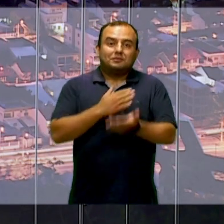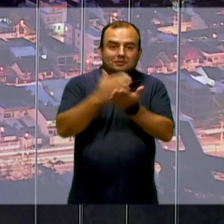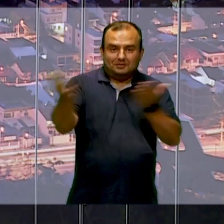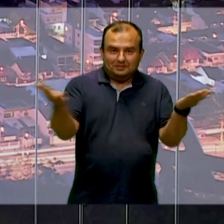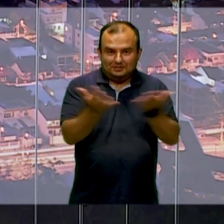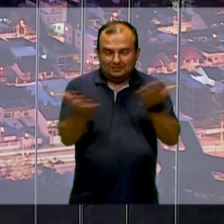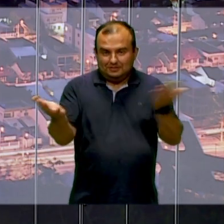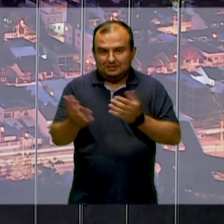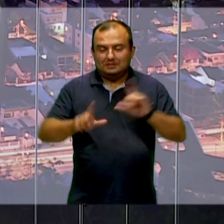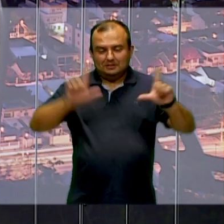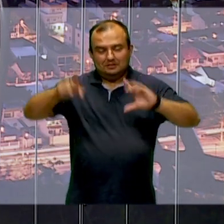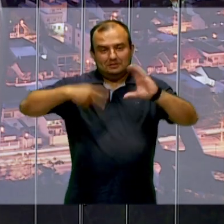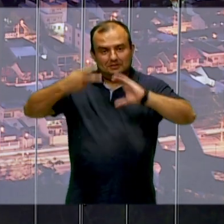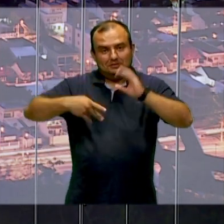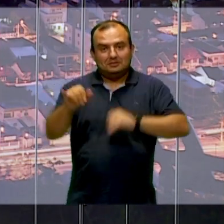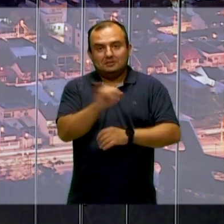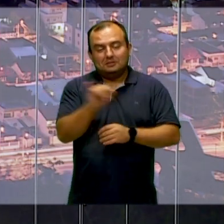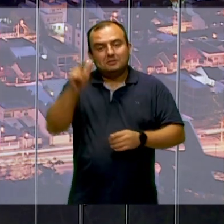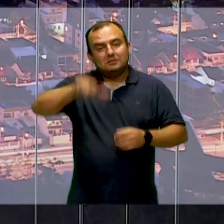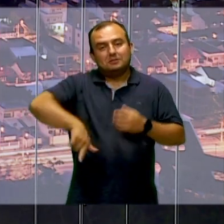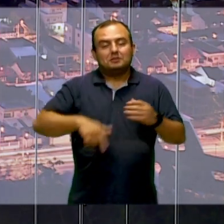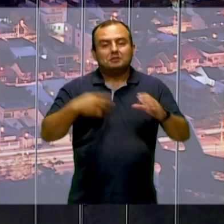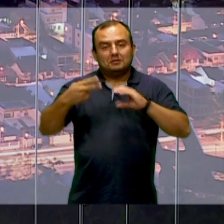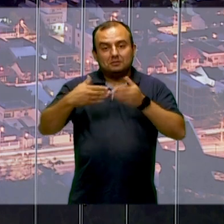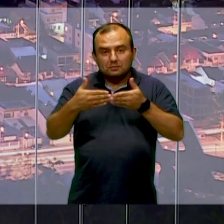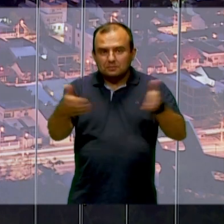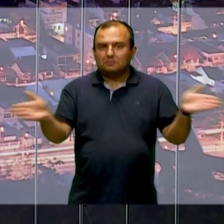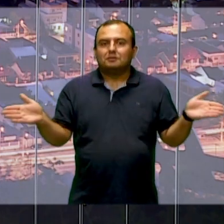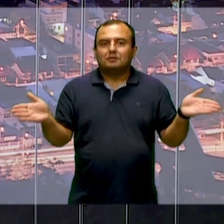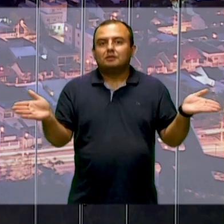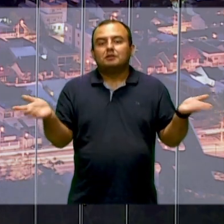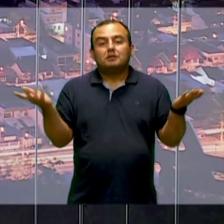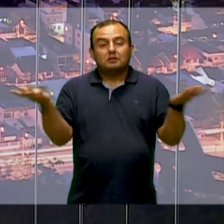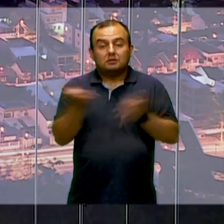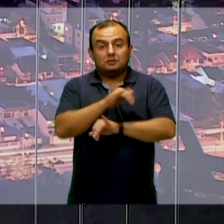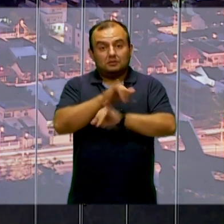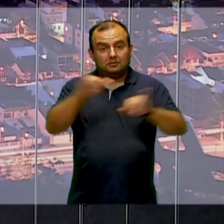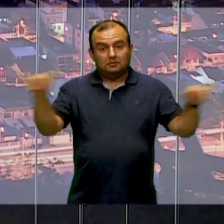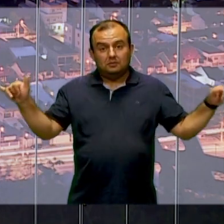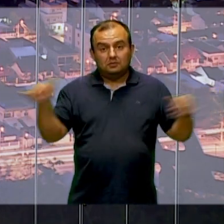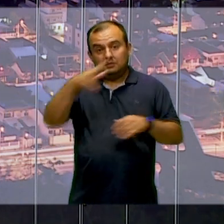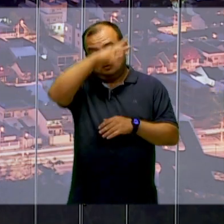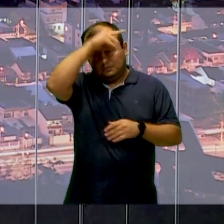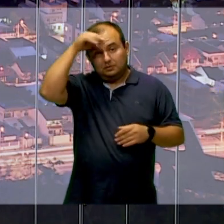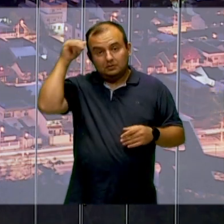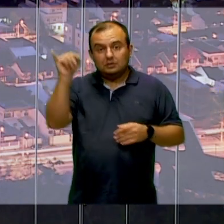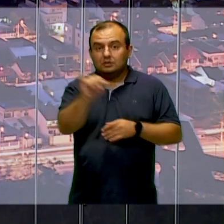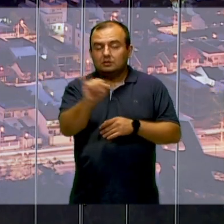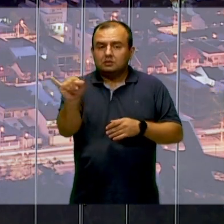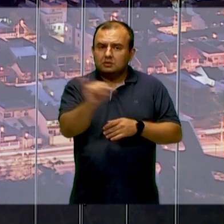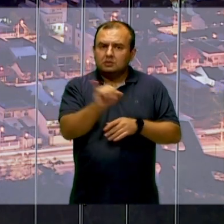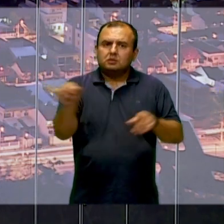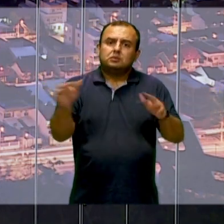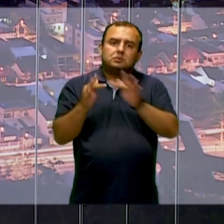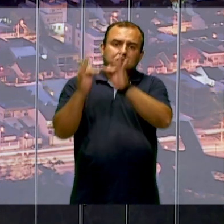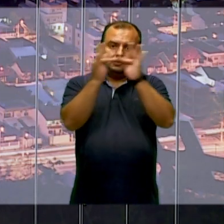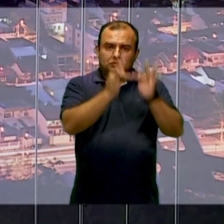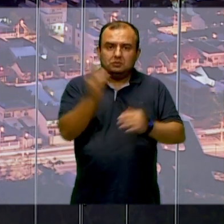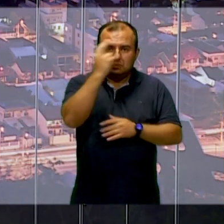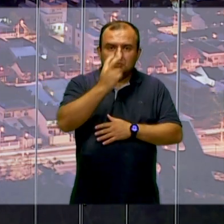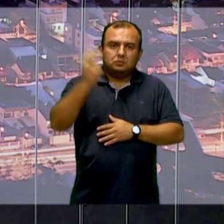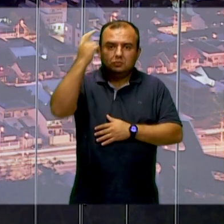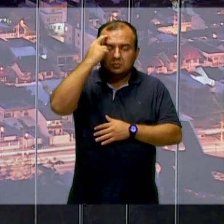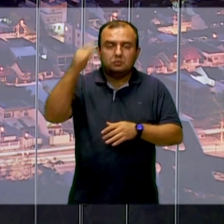Começa agora na TV Câmara Itajaí mais um Câmara Aberta. E com a notícia de que a Prefeitura de Itajaí, por meio da Fundação